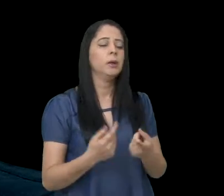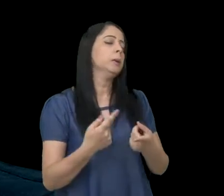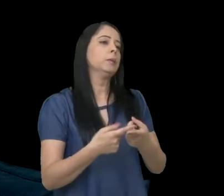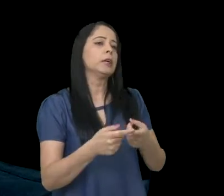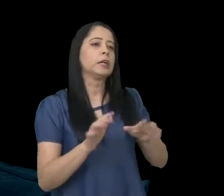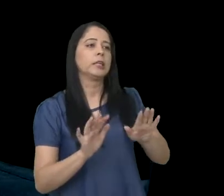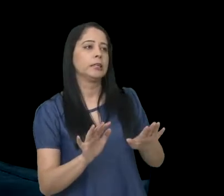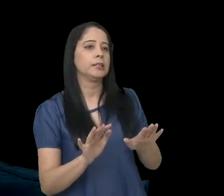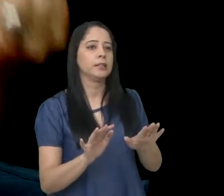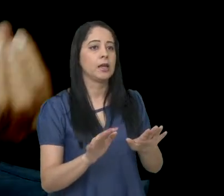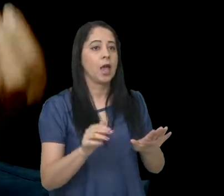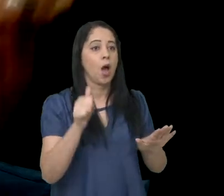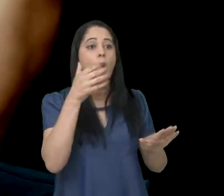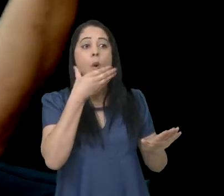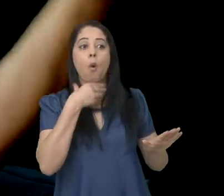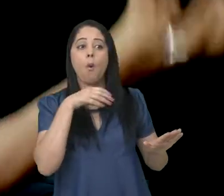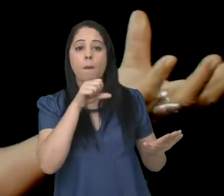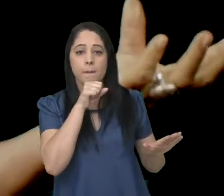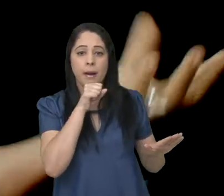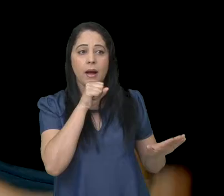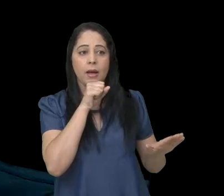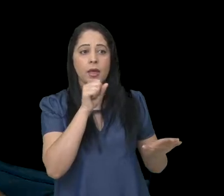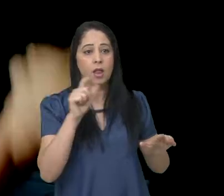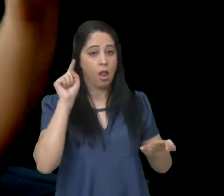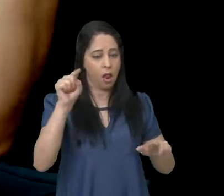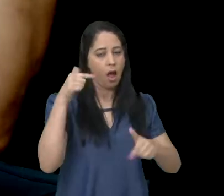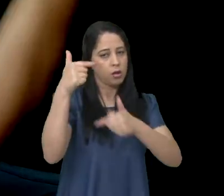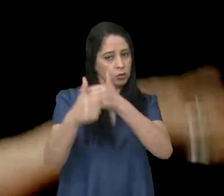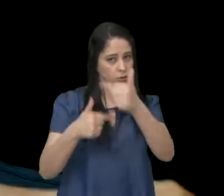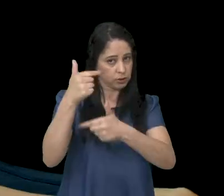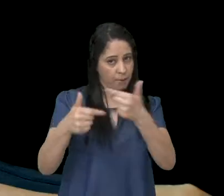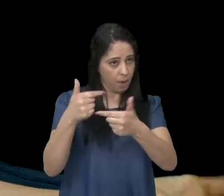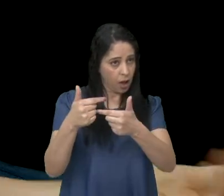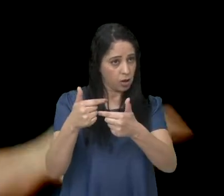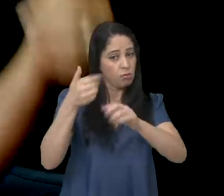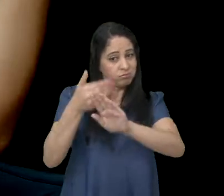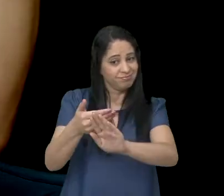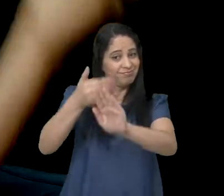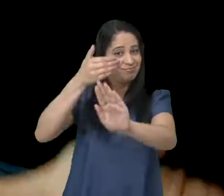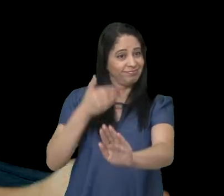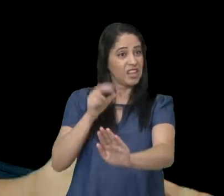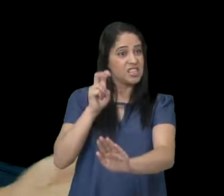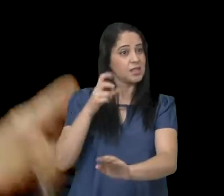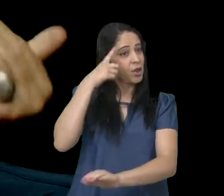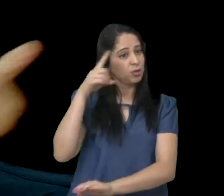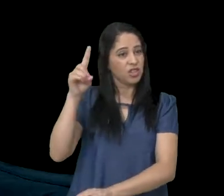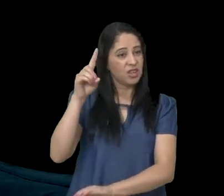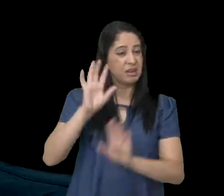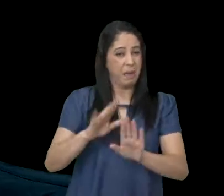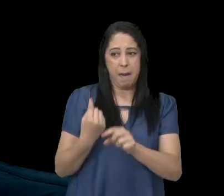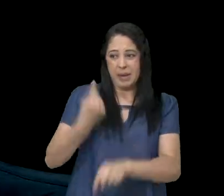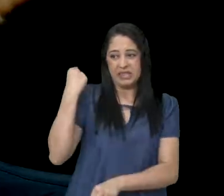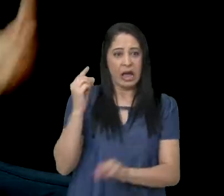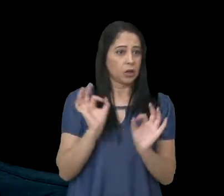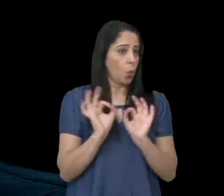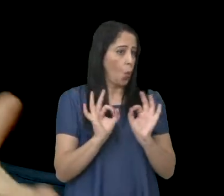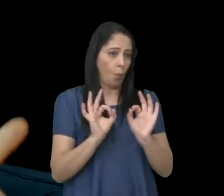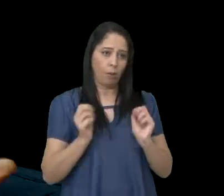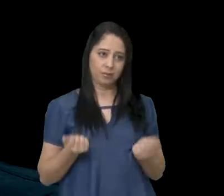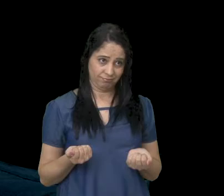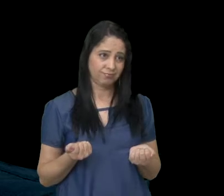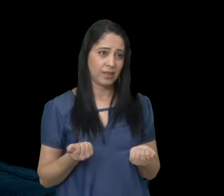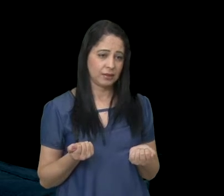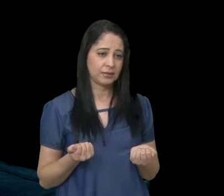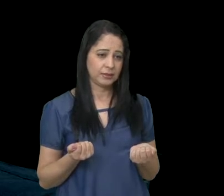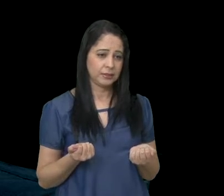porque o pai, no seu trabalho, ele tem uma licença de 5 dias e era antes. Então, tem todo um